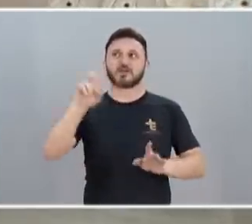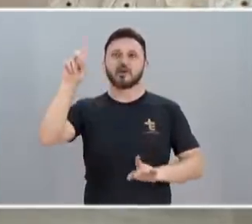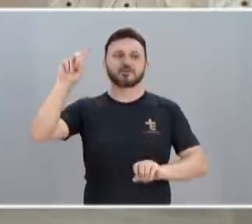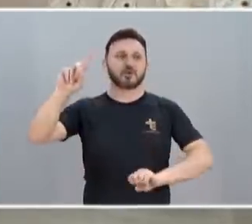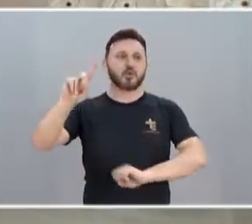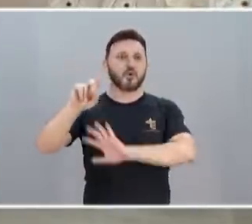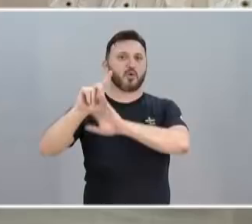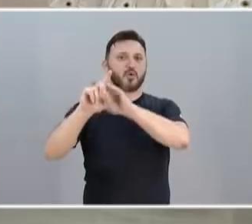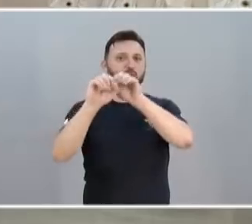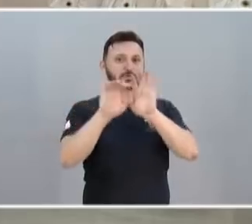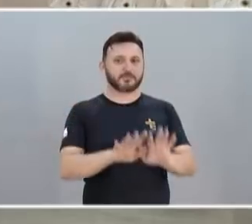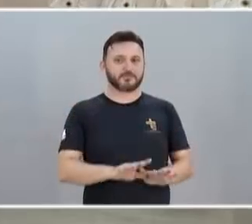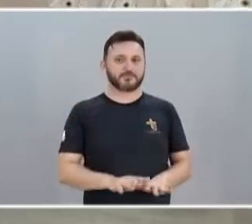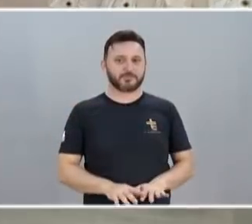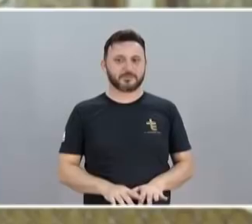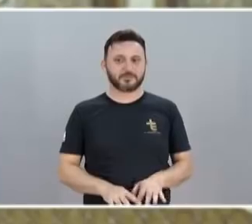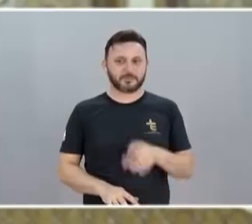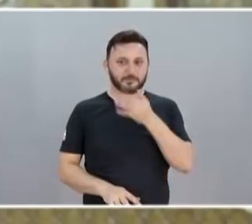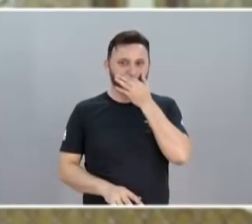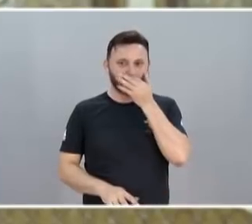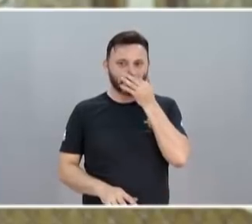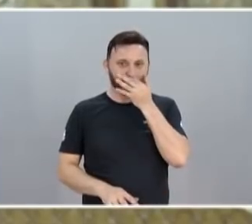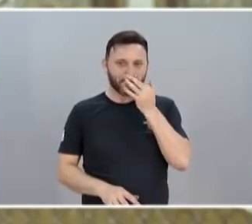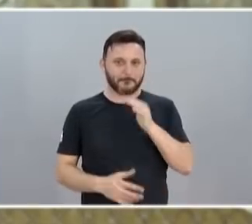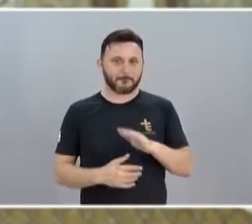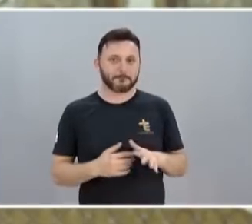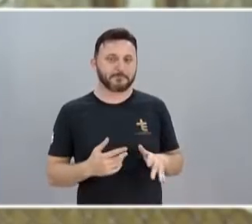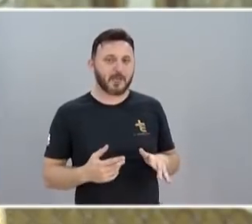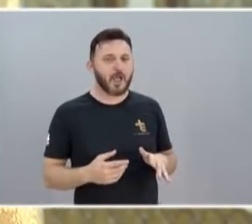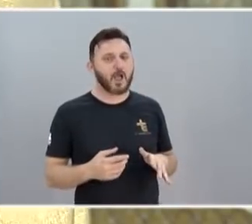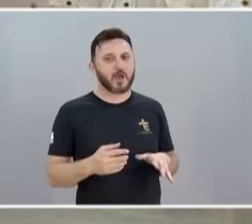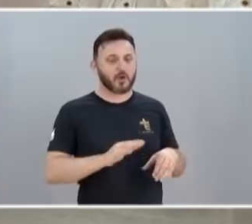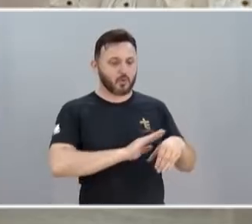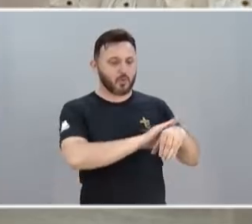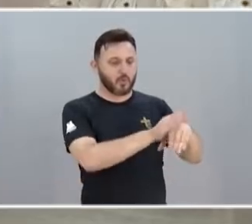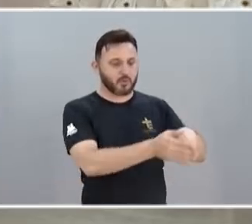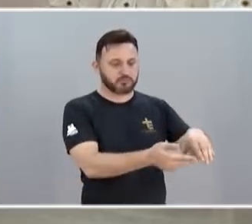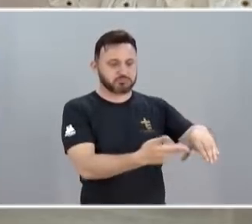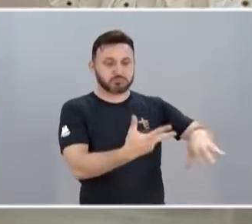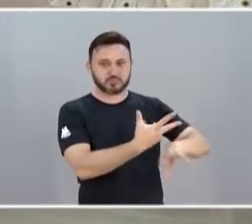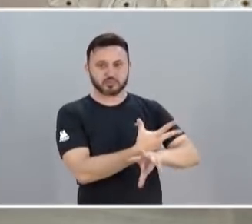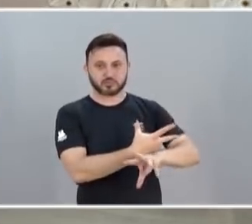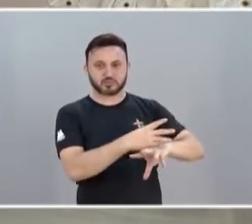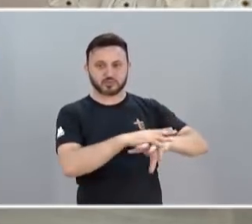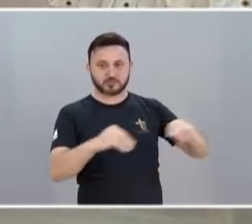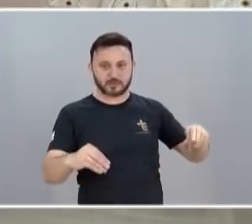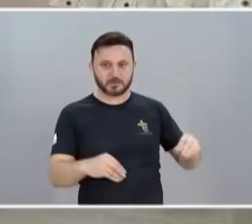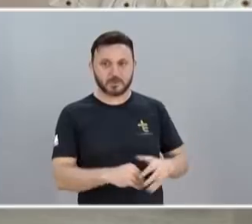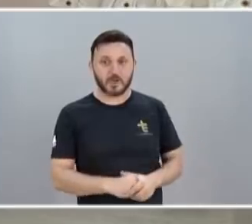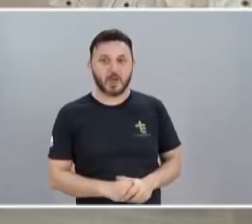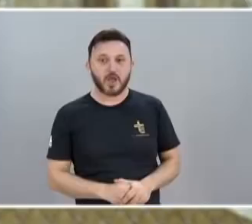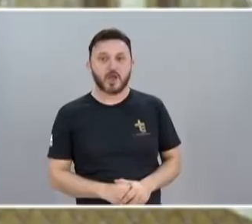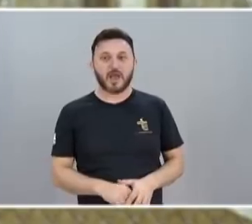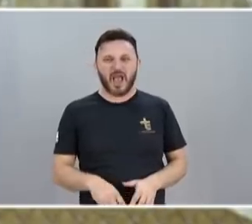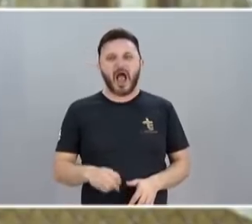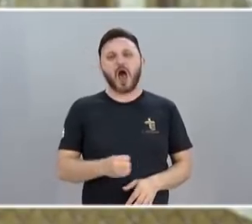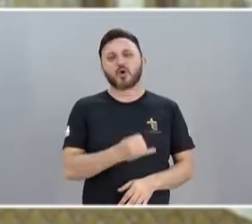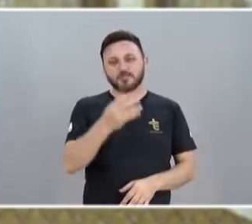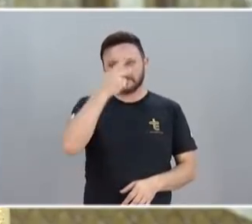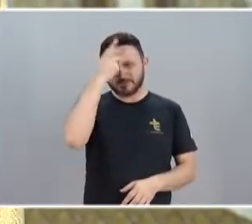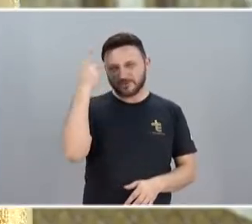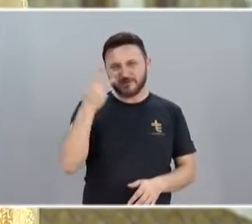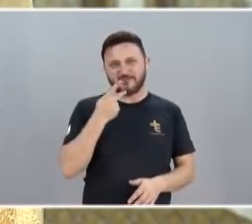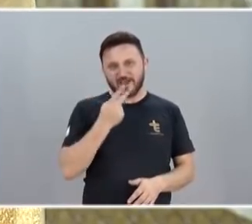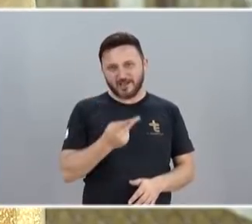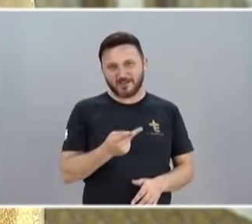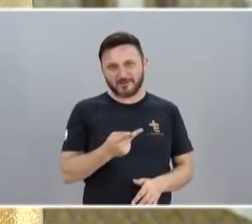Corre por aí que roubaram de João. Até os nossos dias, conta-se que os apóstolos roubaram. Foram, você acha que o